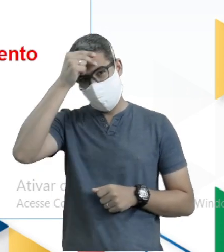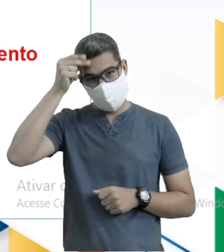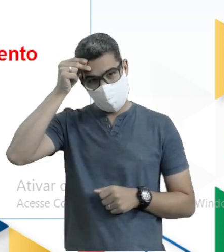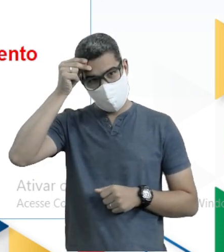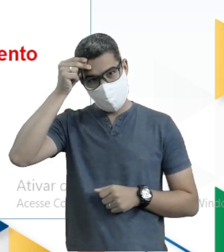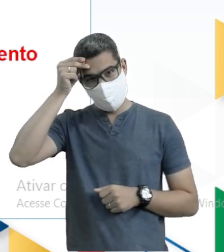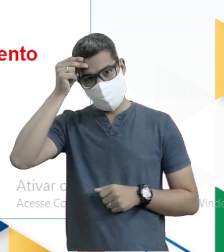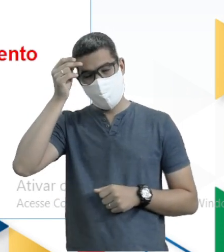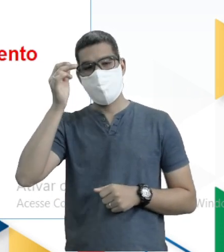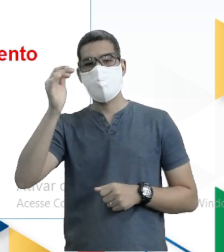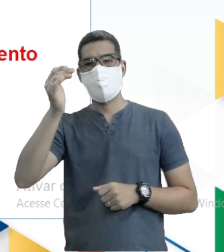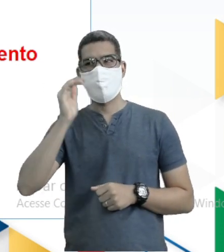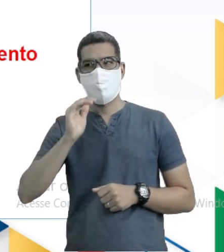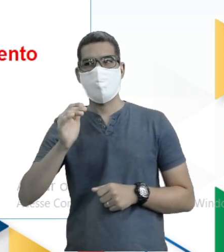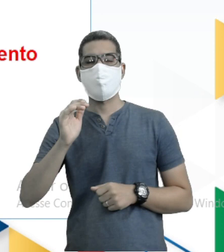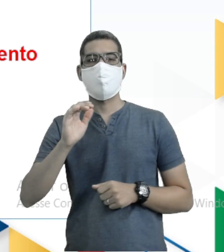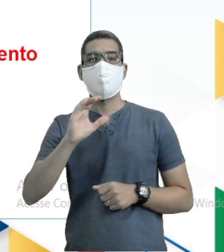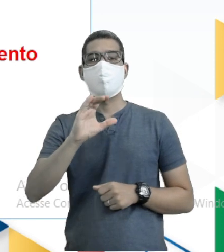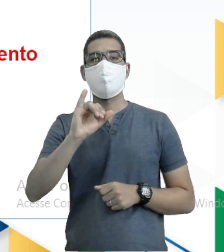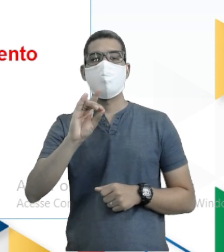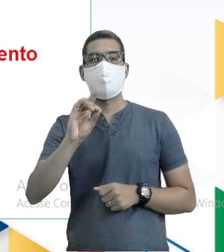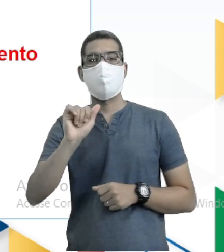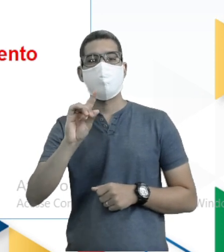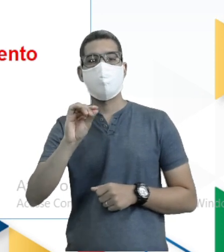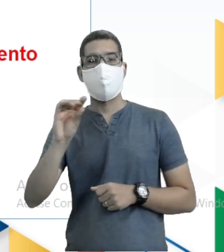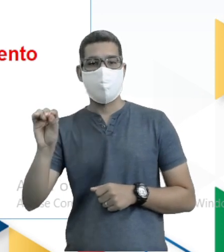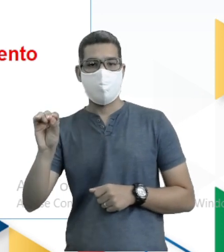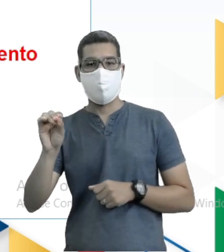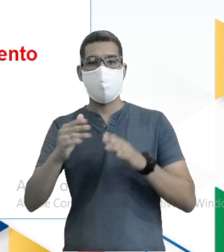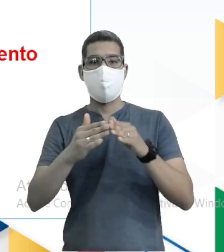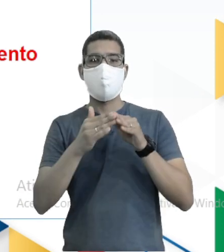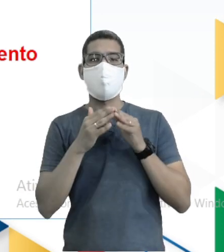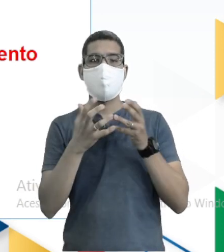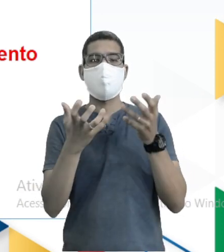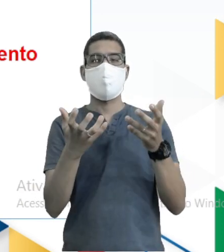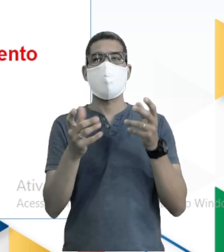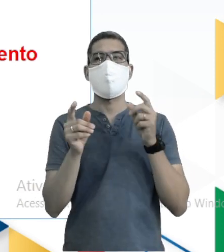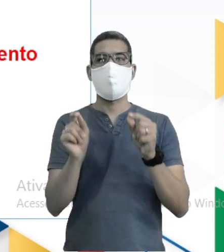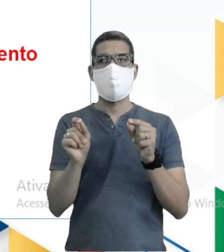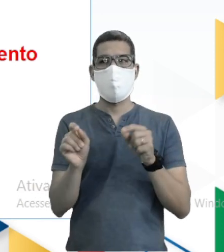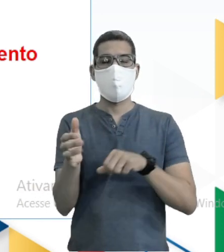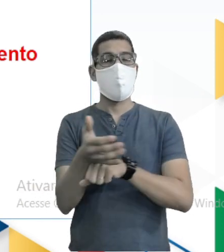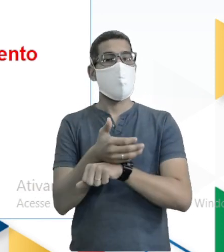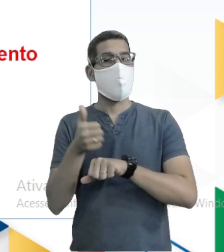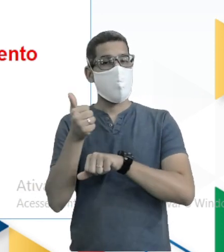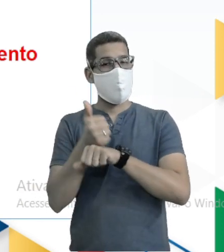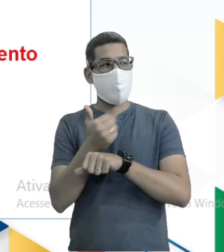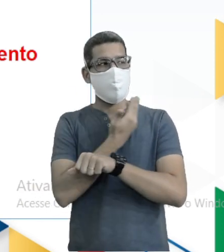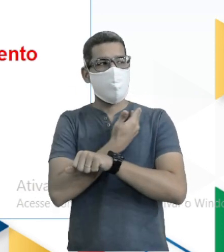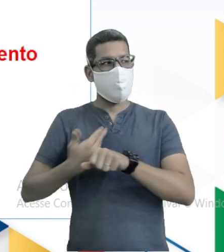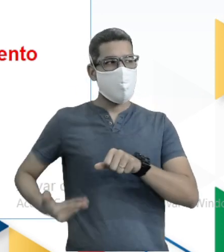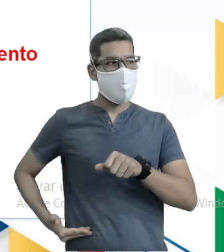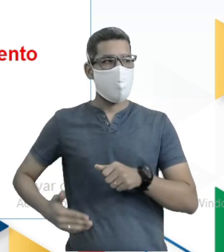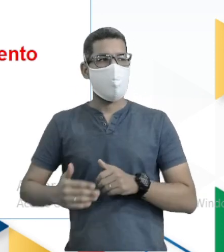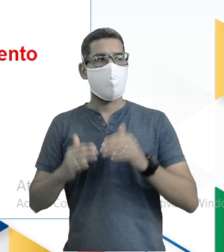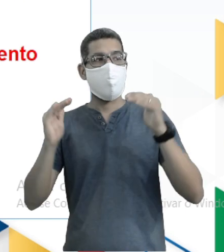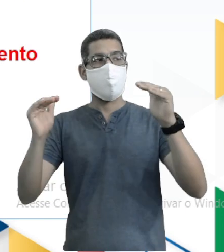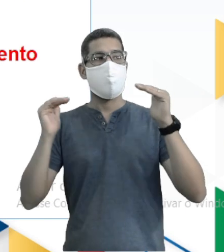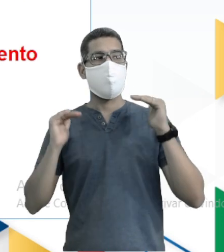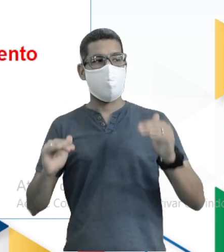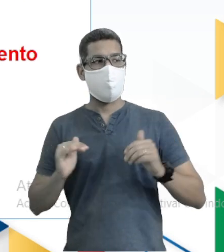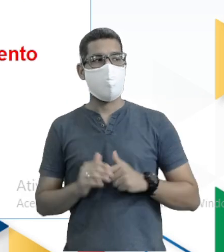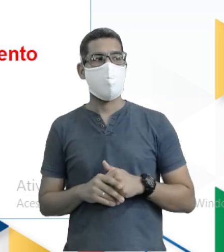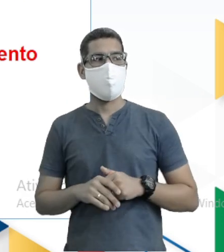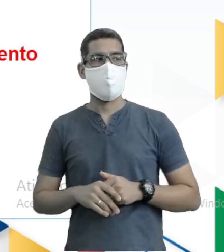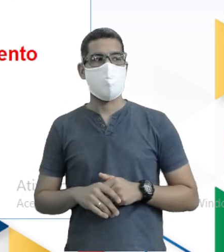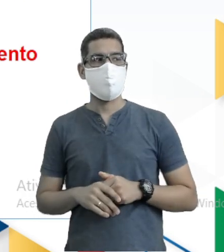cidadãos, certo? O que é que eles estão reivindicando? O mirante do vale, uma praça pública. E embaixo nós temos, na